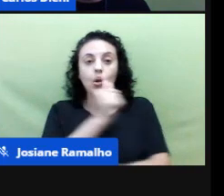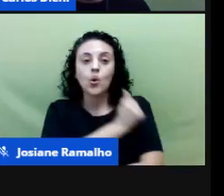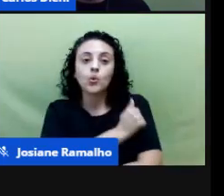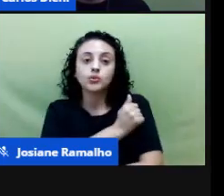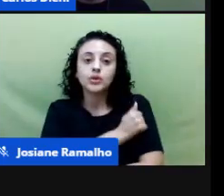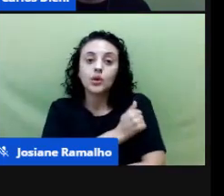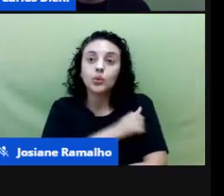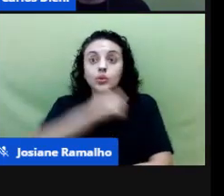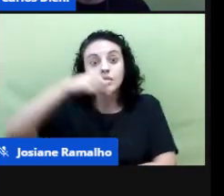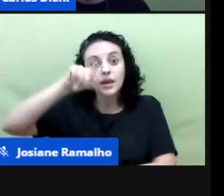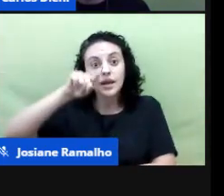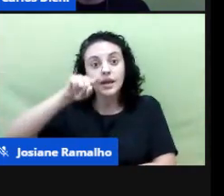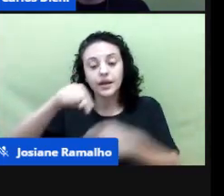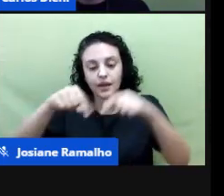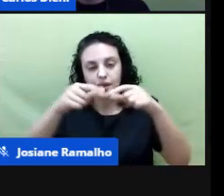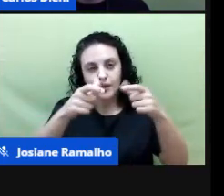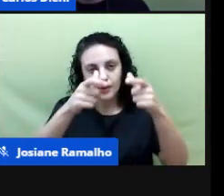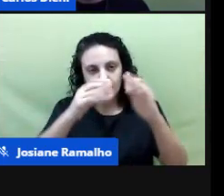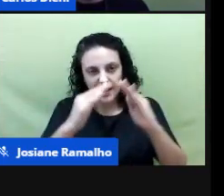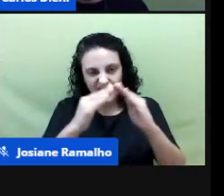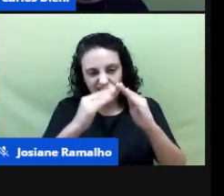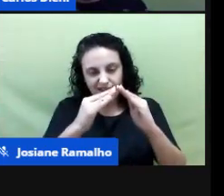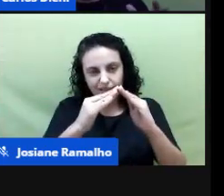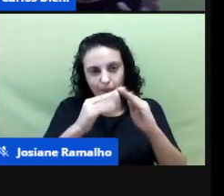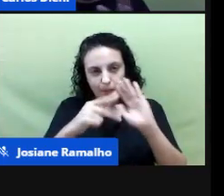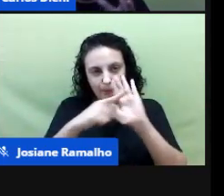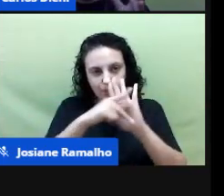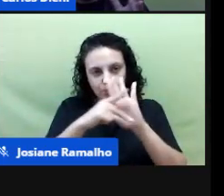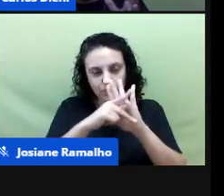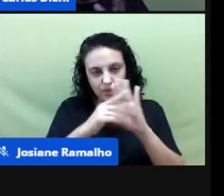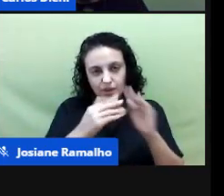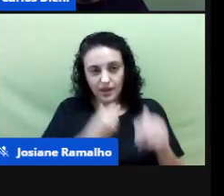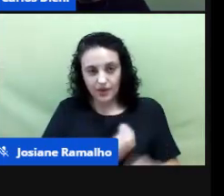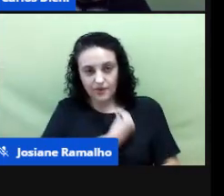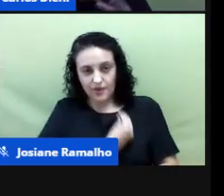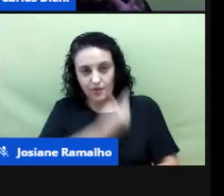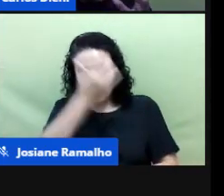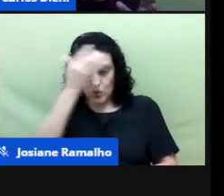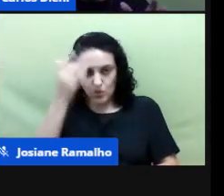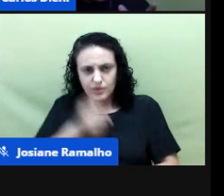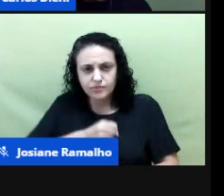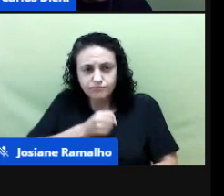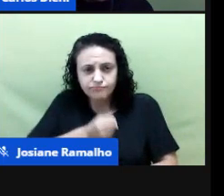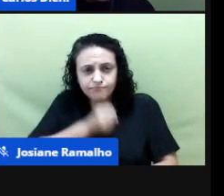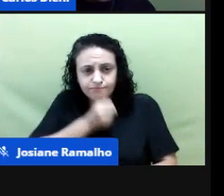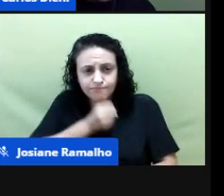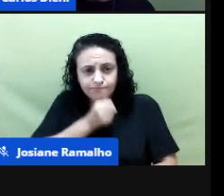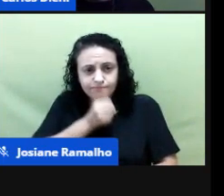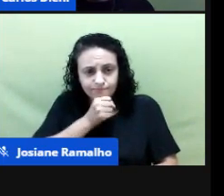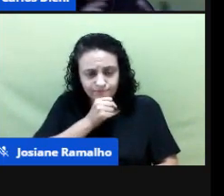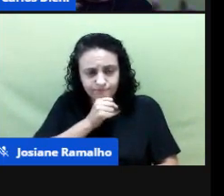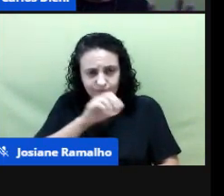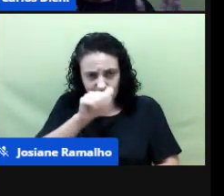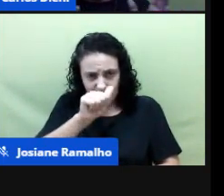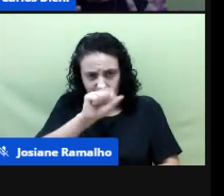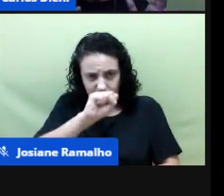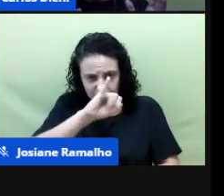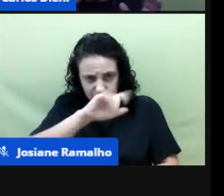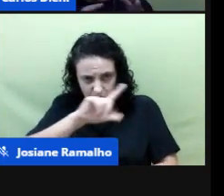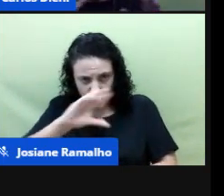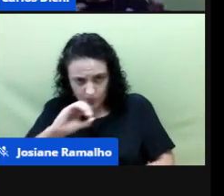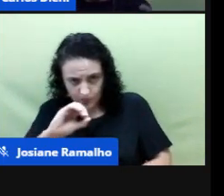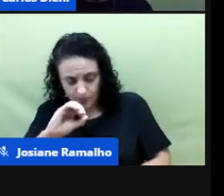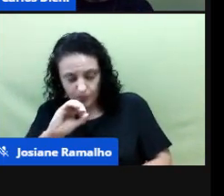em sala de aula sobre o envelhecimento. Deixar só filmar aquilo lá, sem os alunos interferirem em nada,